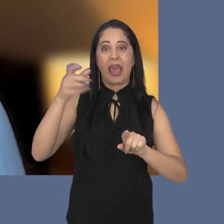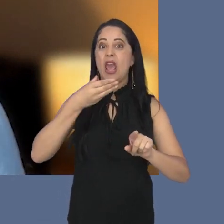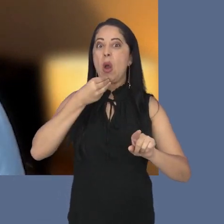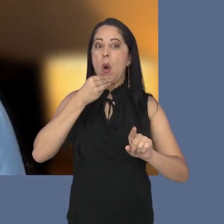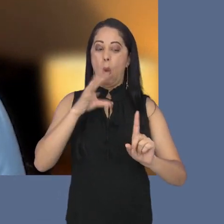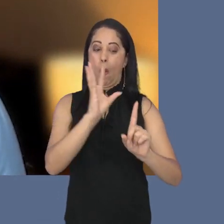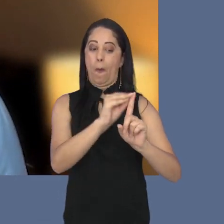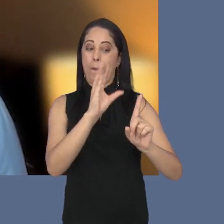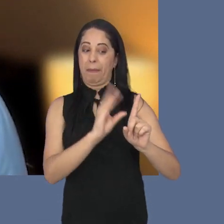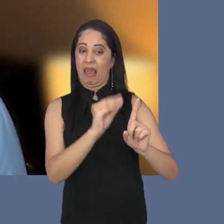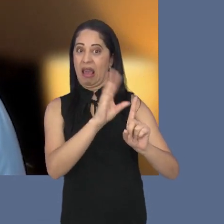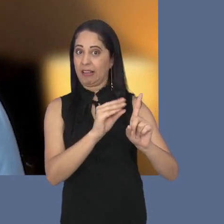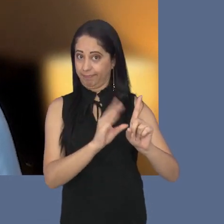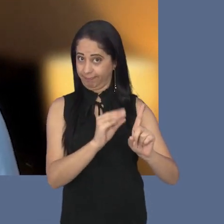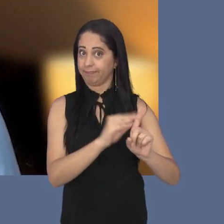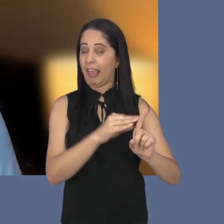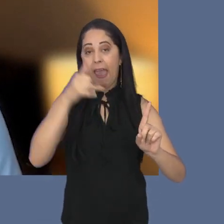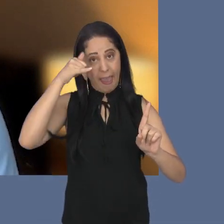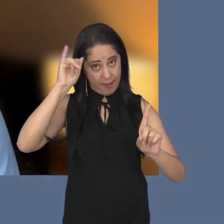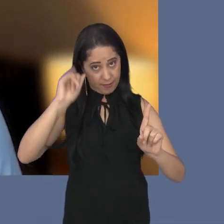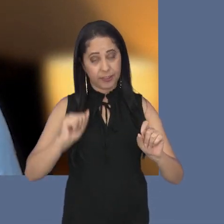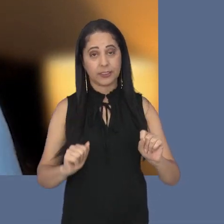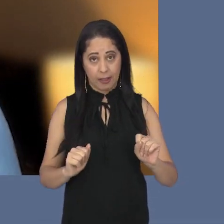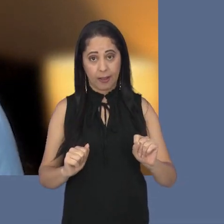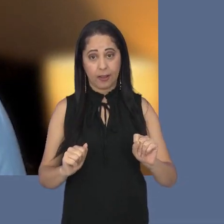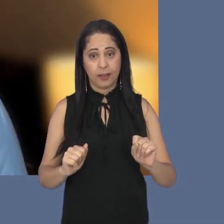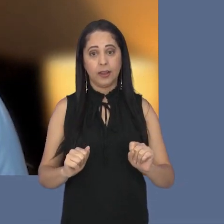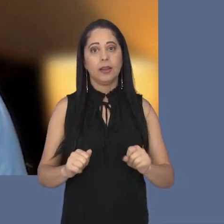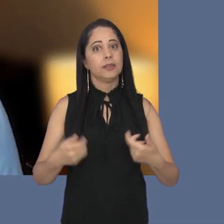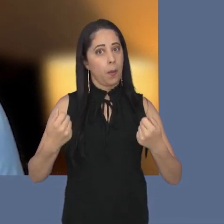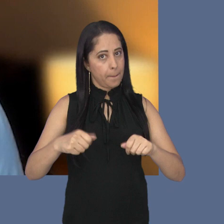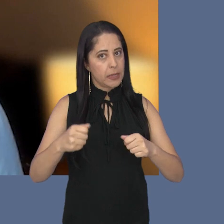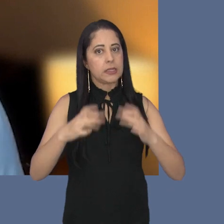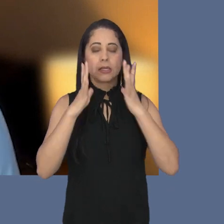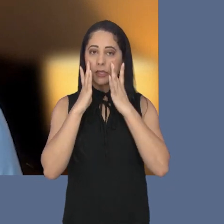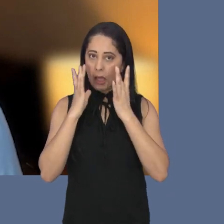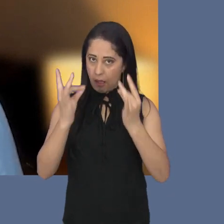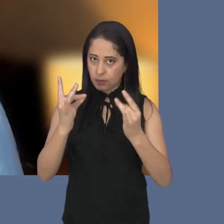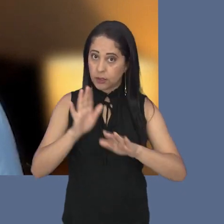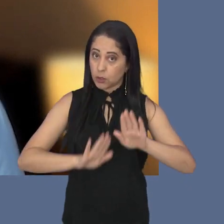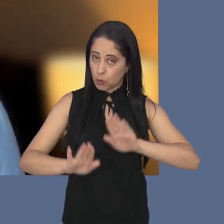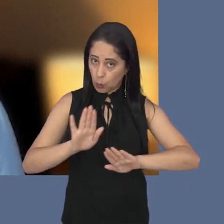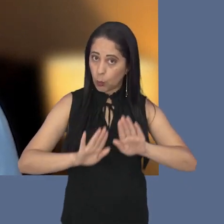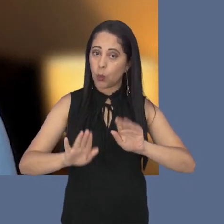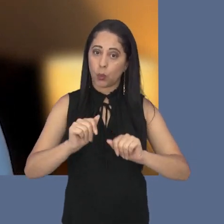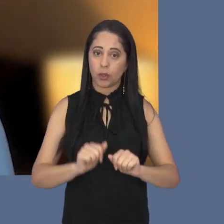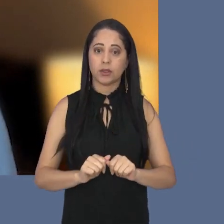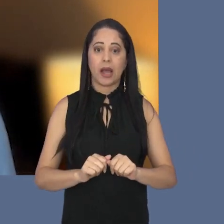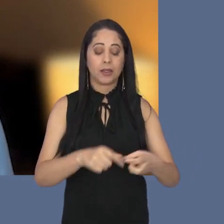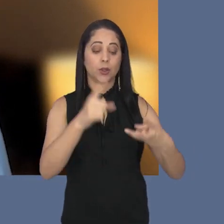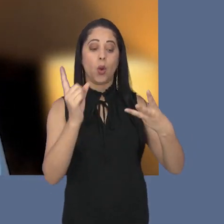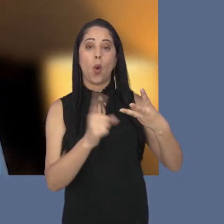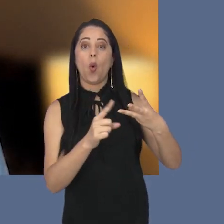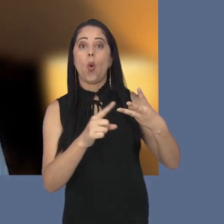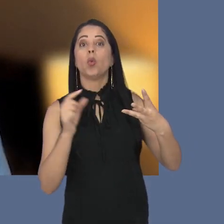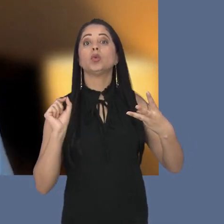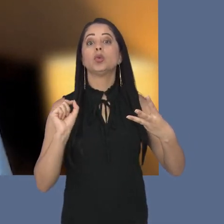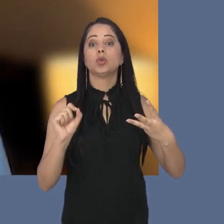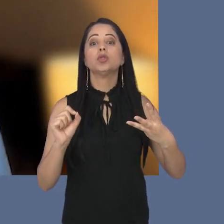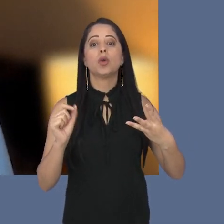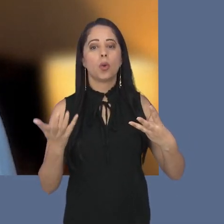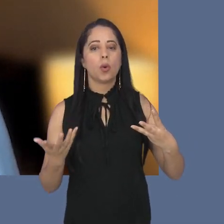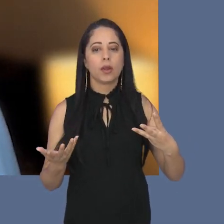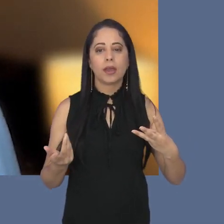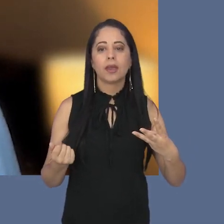inibir casos de assédio sexual, algo que o transporte público tem que ficar de olho, né, tem que combater bastante. E a gente tem um